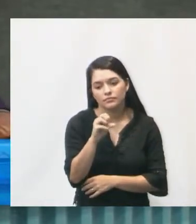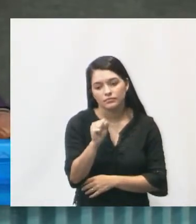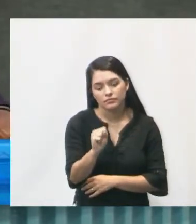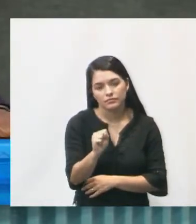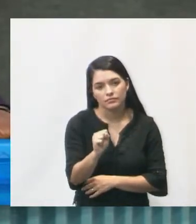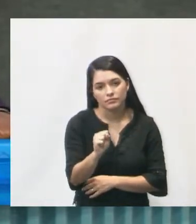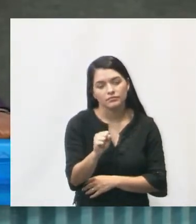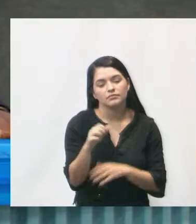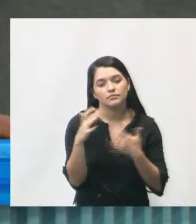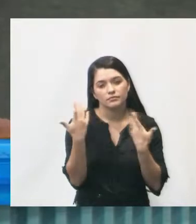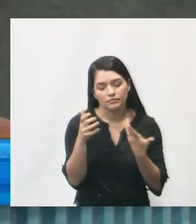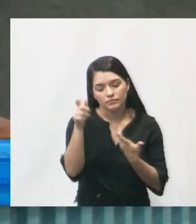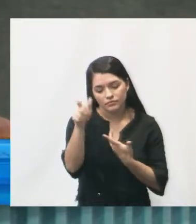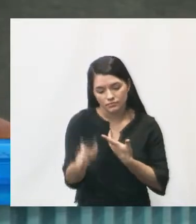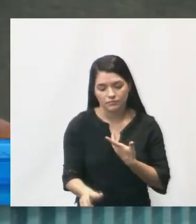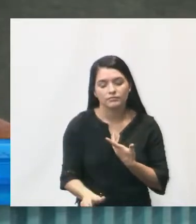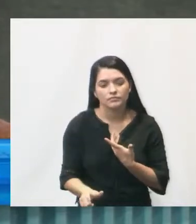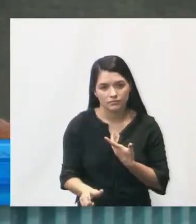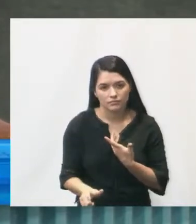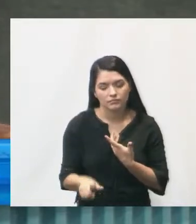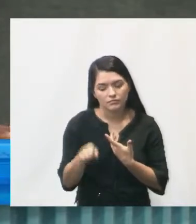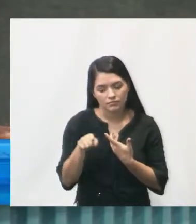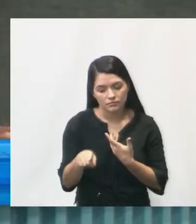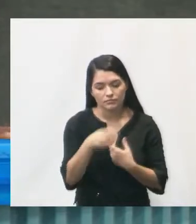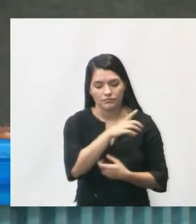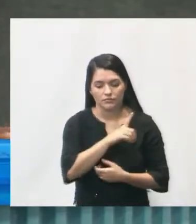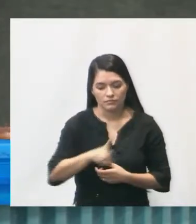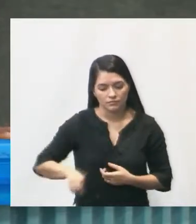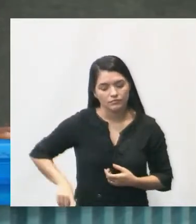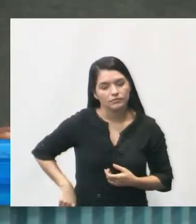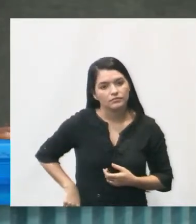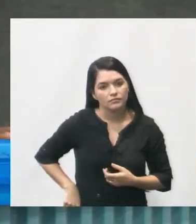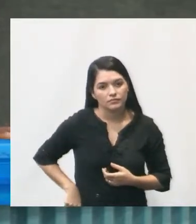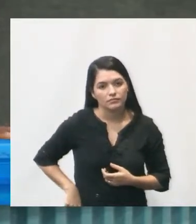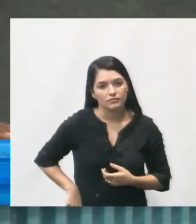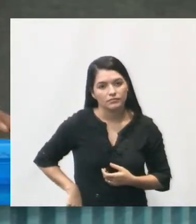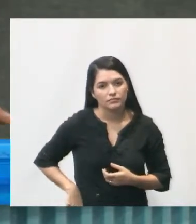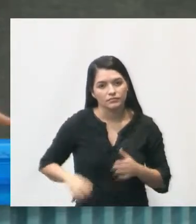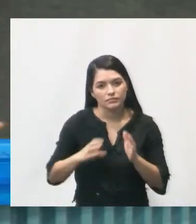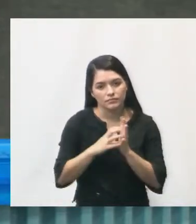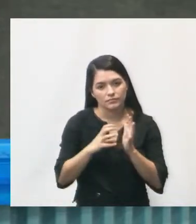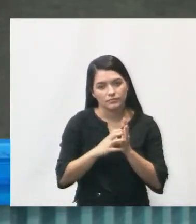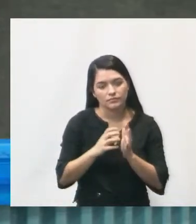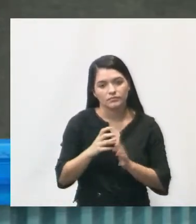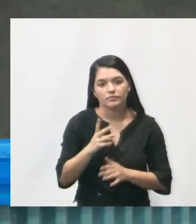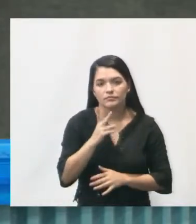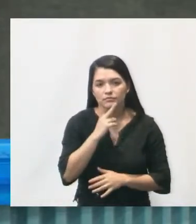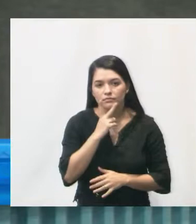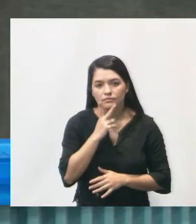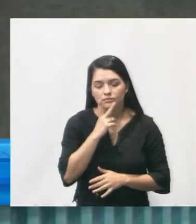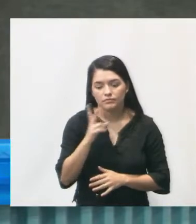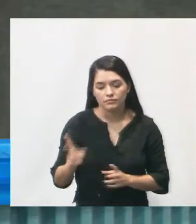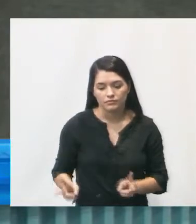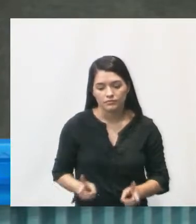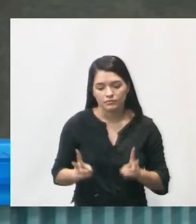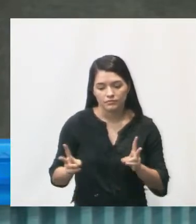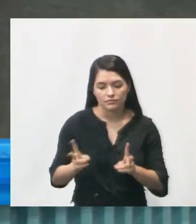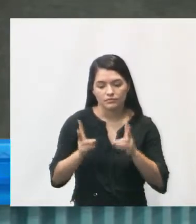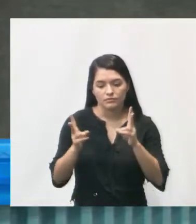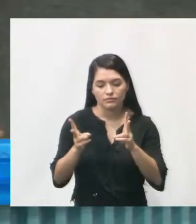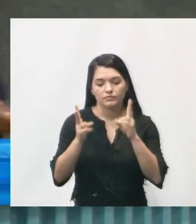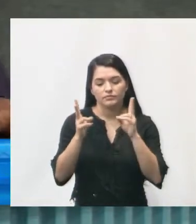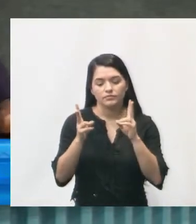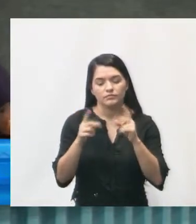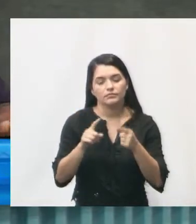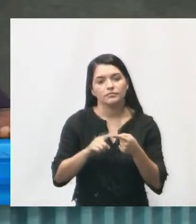Quero parabenizar o deputado da Vitória, deputado Gandini, à época,